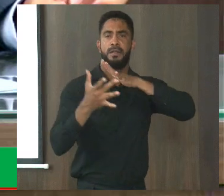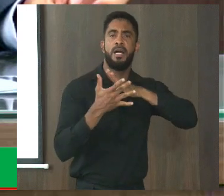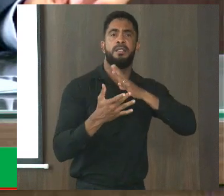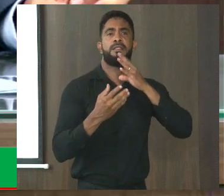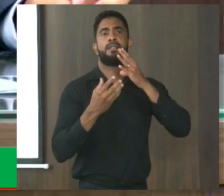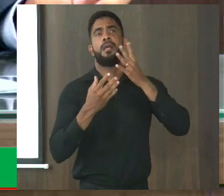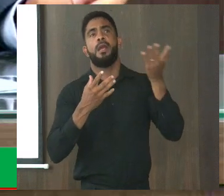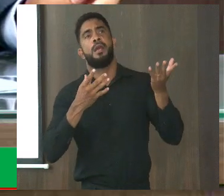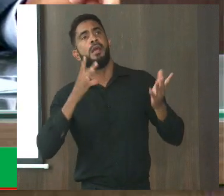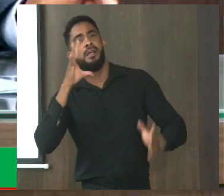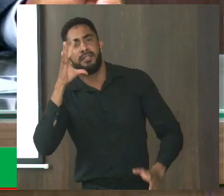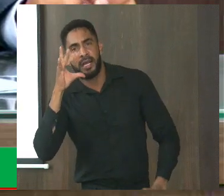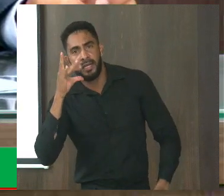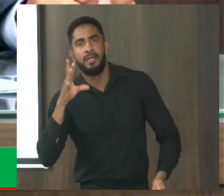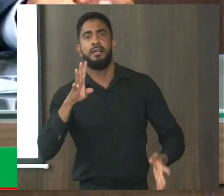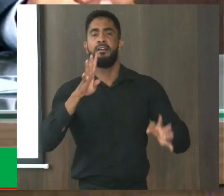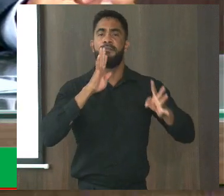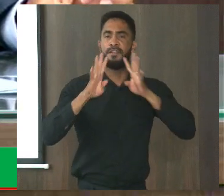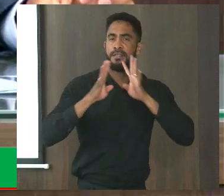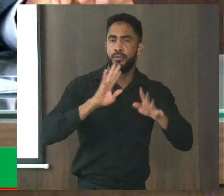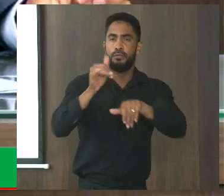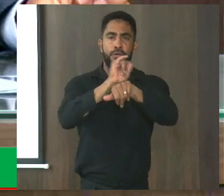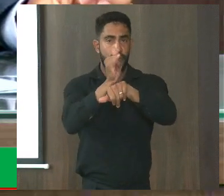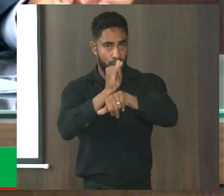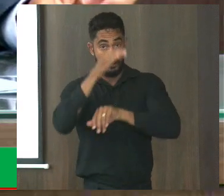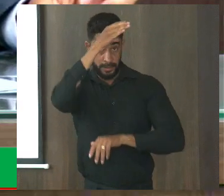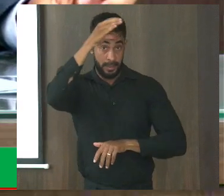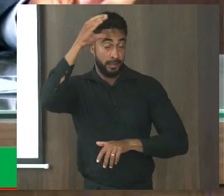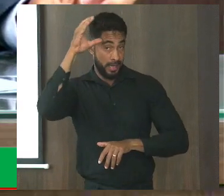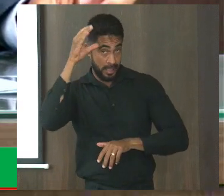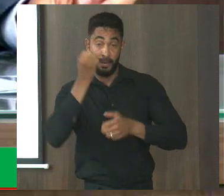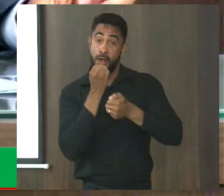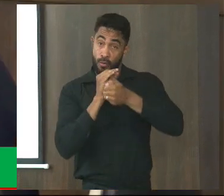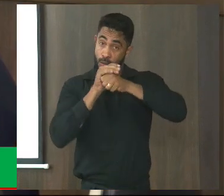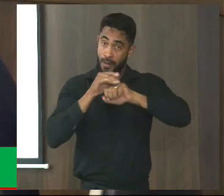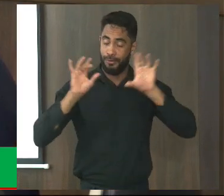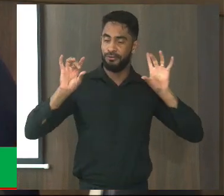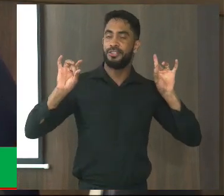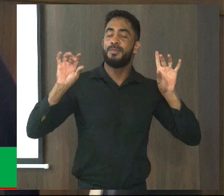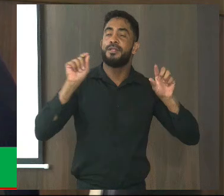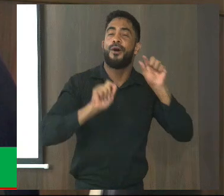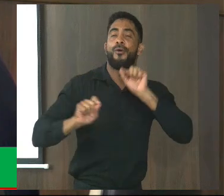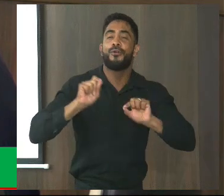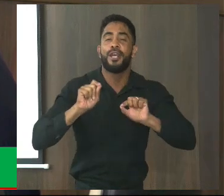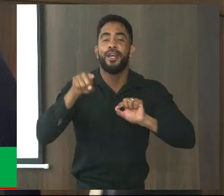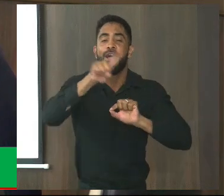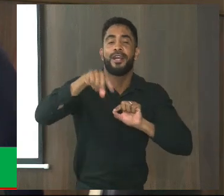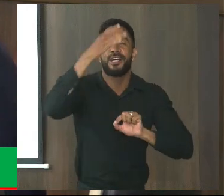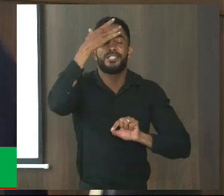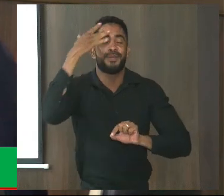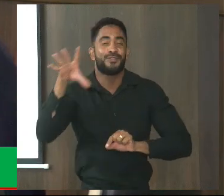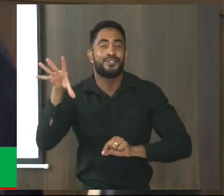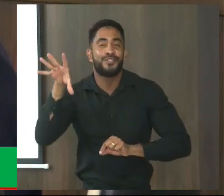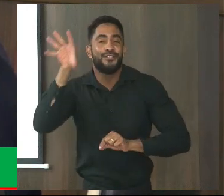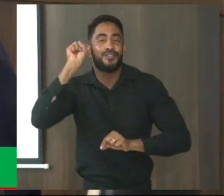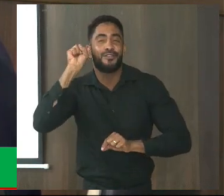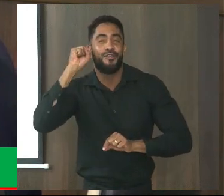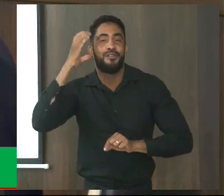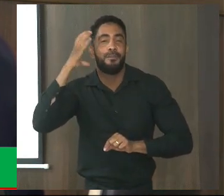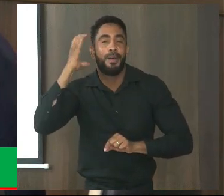pelo nosso Instagram, Facebook e YouTube da Câmara. E uma boa noite toda especial àqueles que nos ouvem pela nossa Rádio